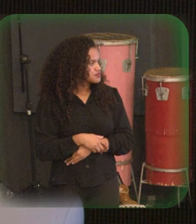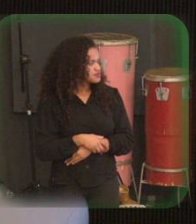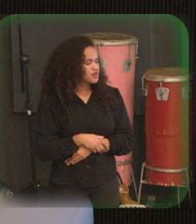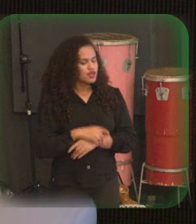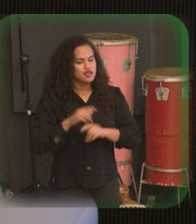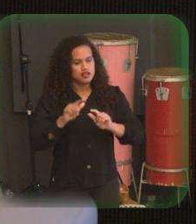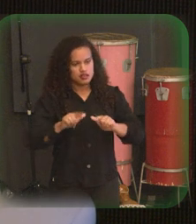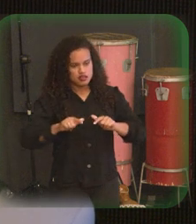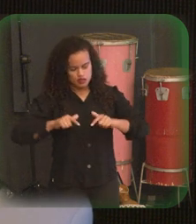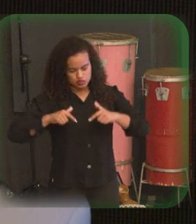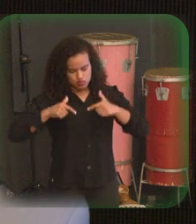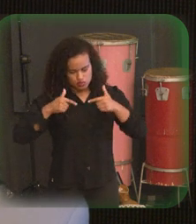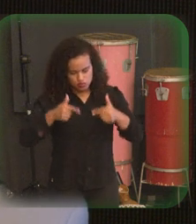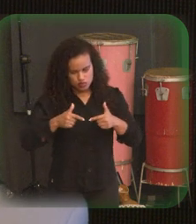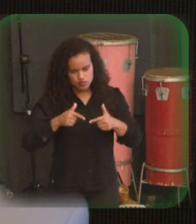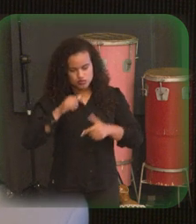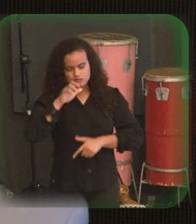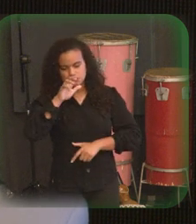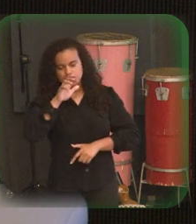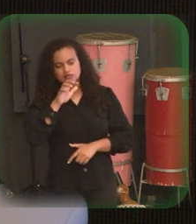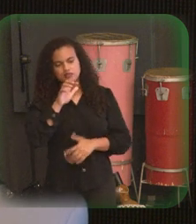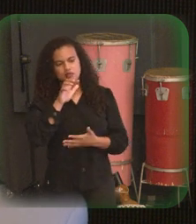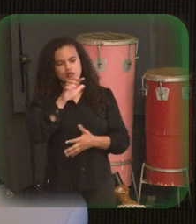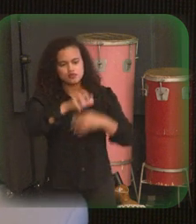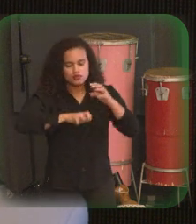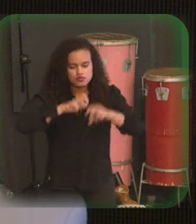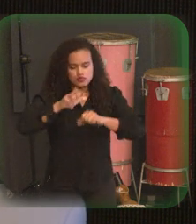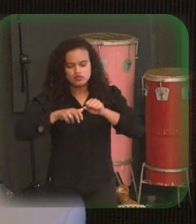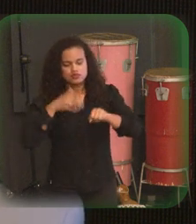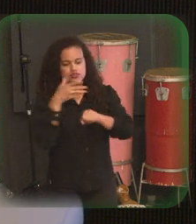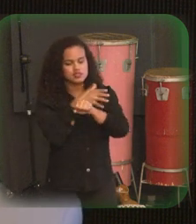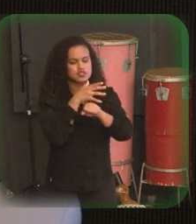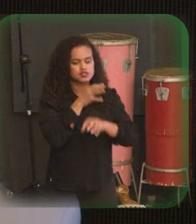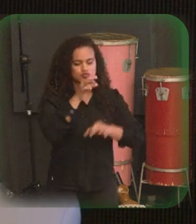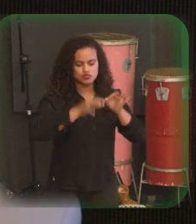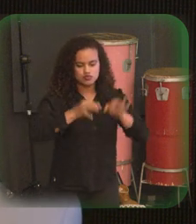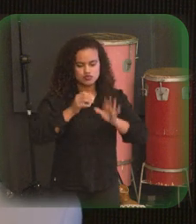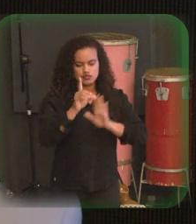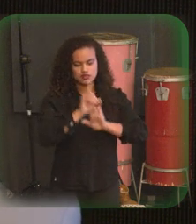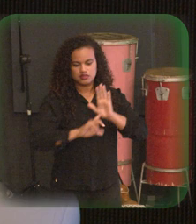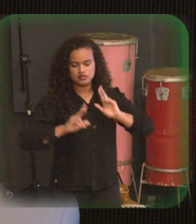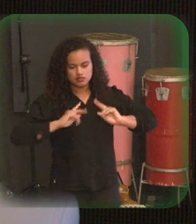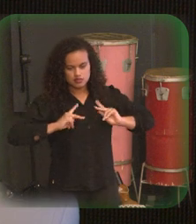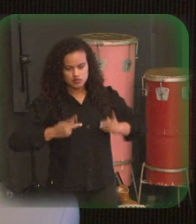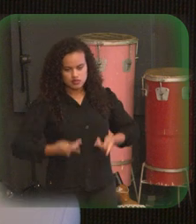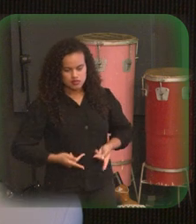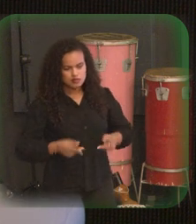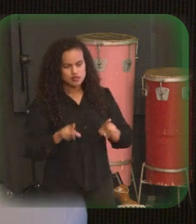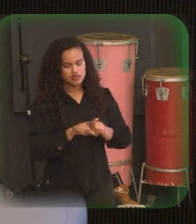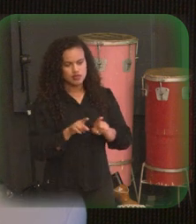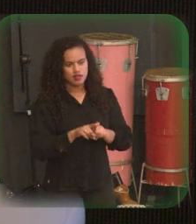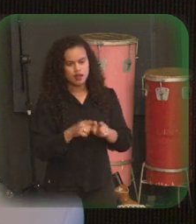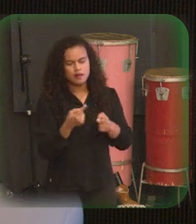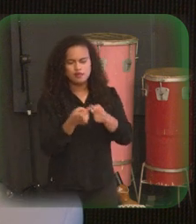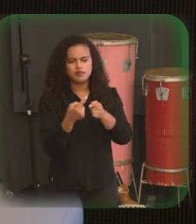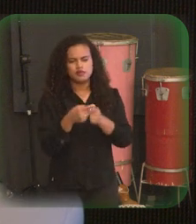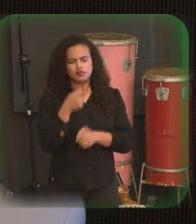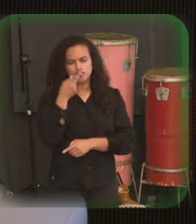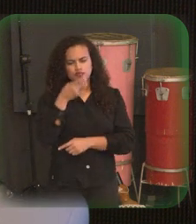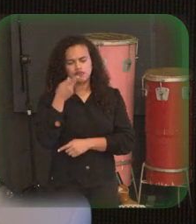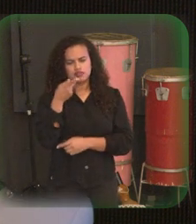em luta, em busca por acesso à justiça e direitos humanos. Por que eu estou falando